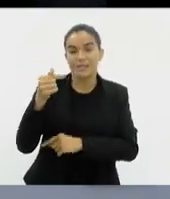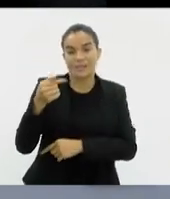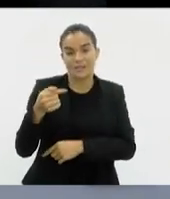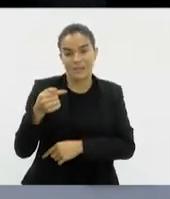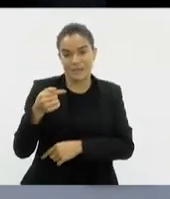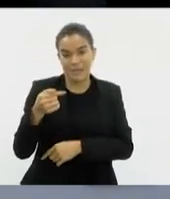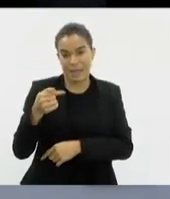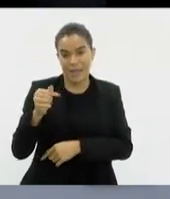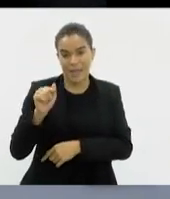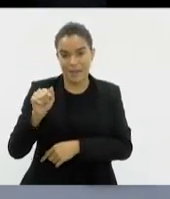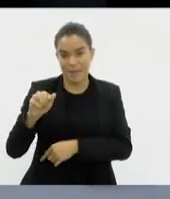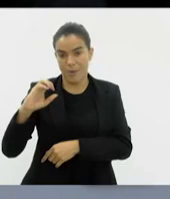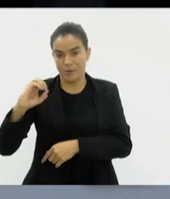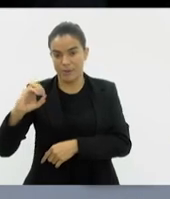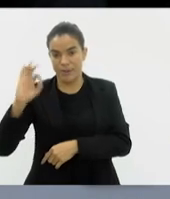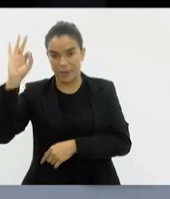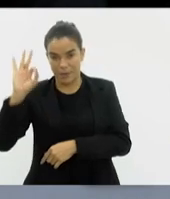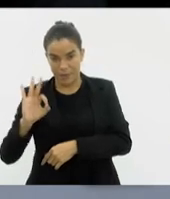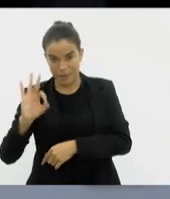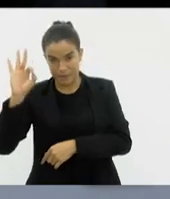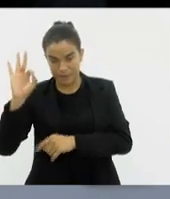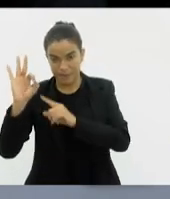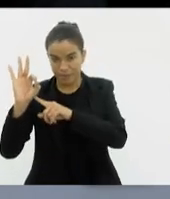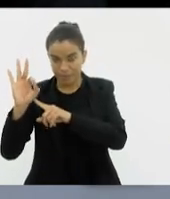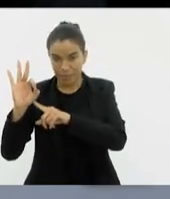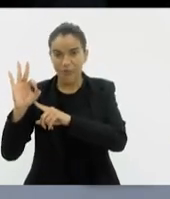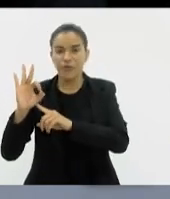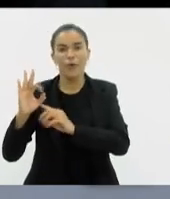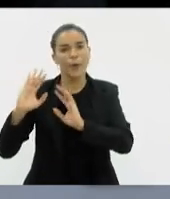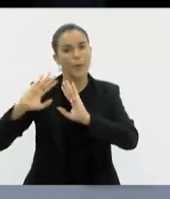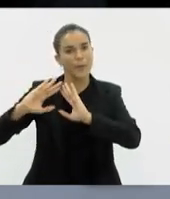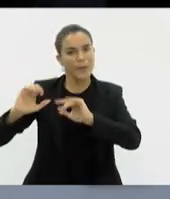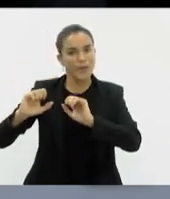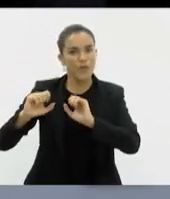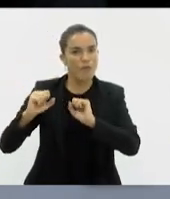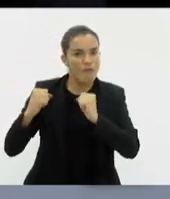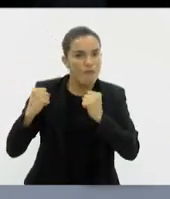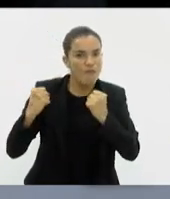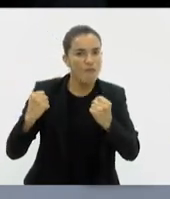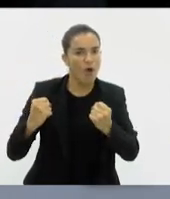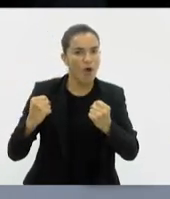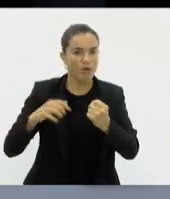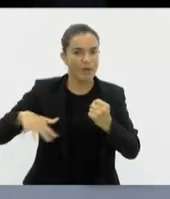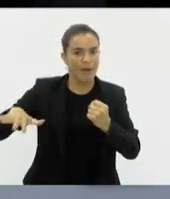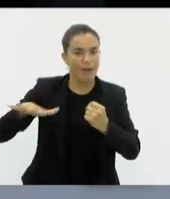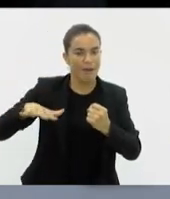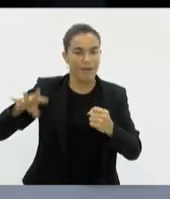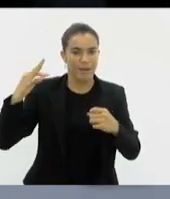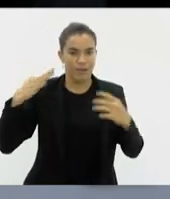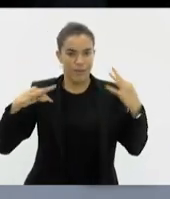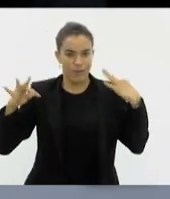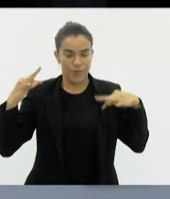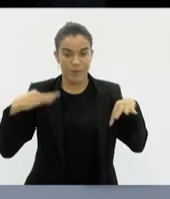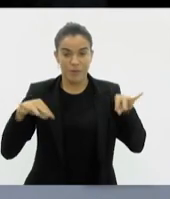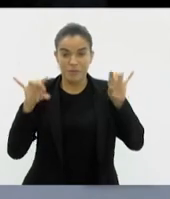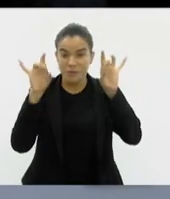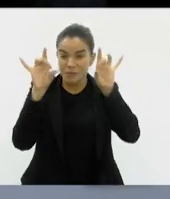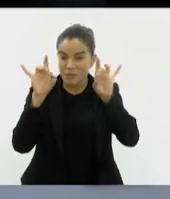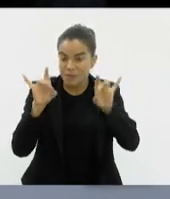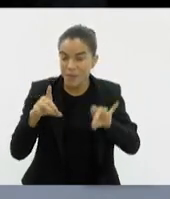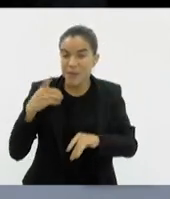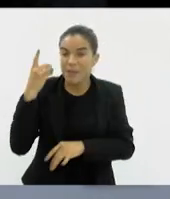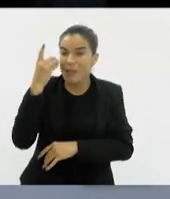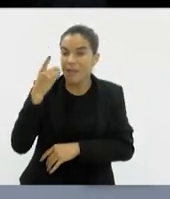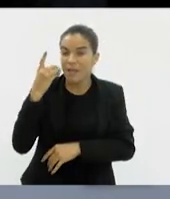percentuais. Foi um pedido, à época, muito forte da área do turismo, em especial do